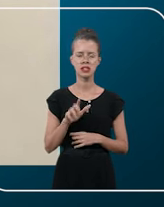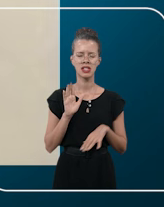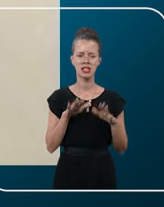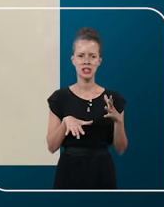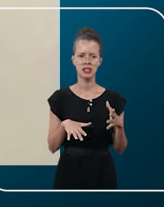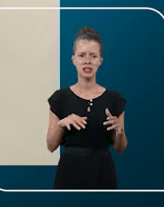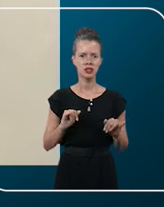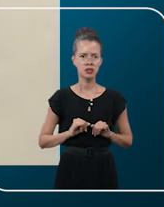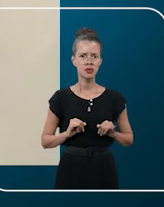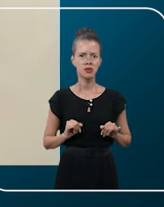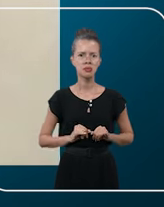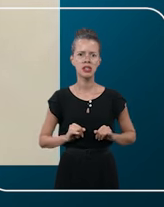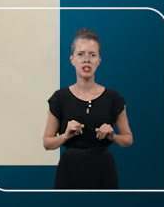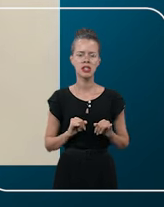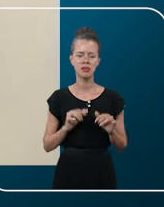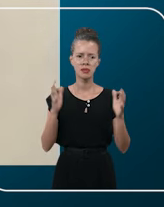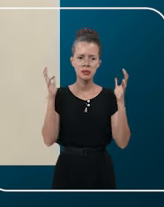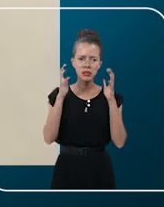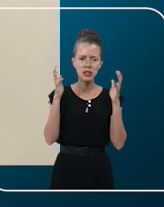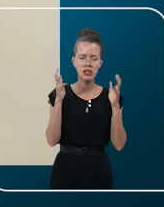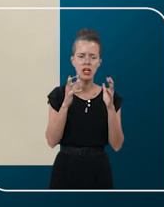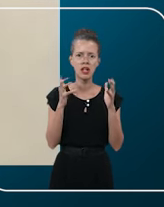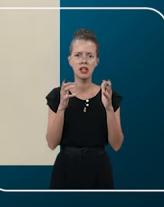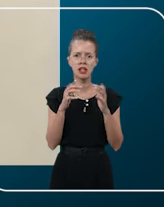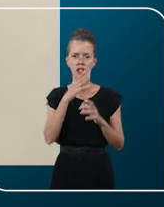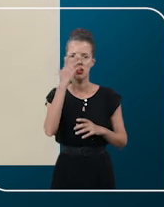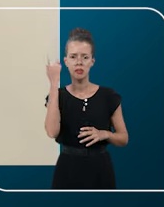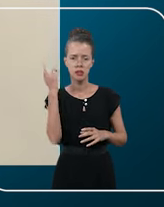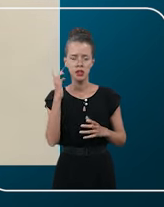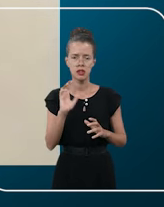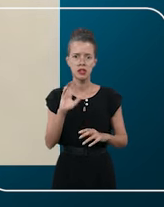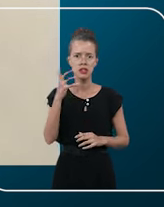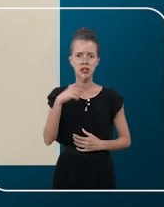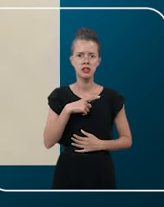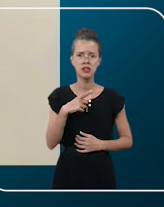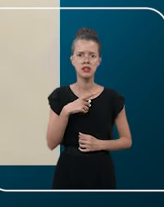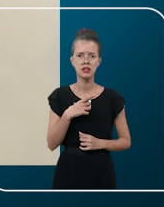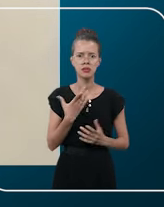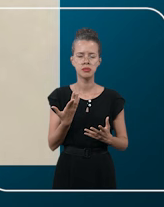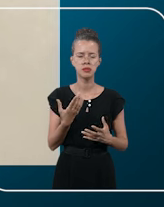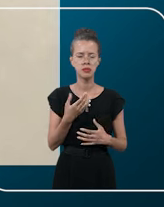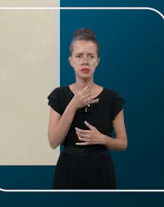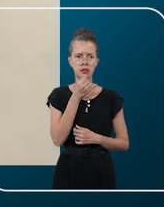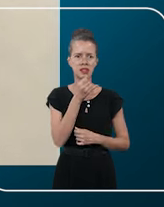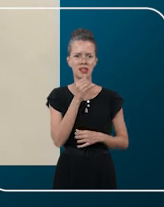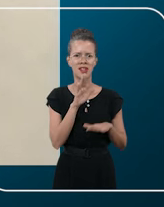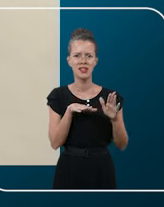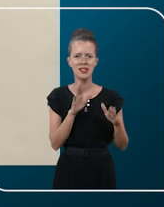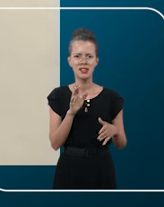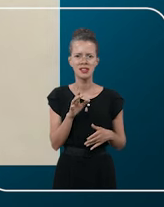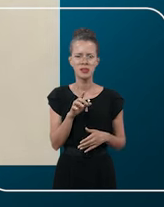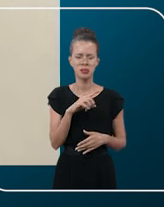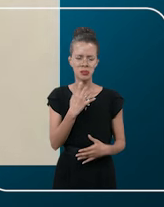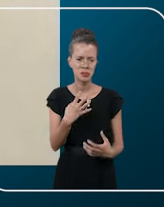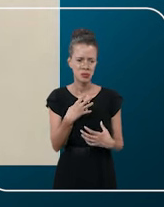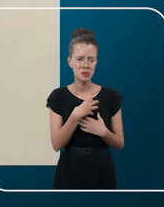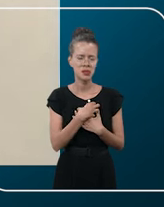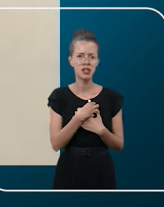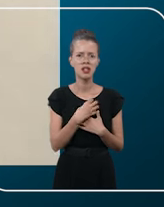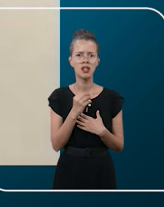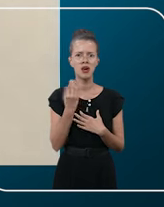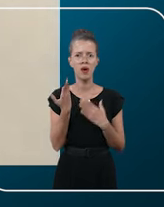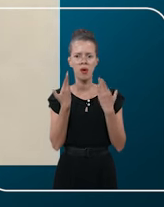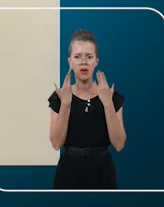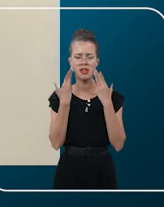sofrimento psíquico que a parte possa ter tido, com a perda de um membro, com a deformação, com